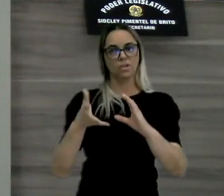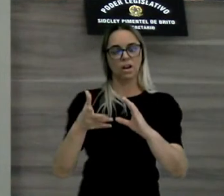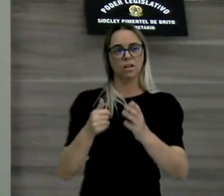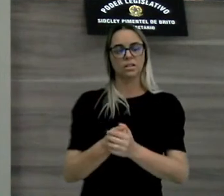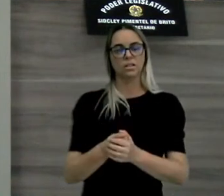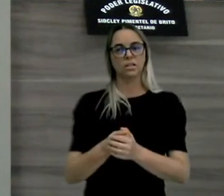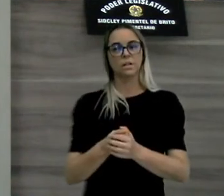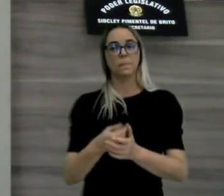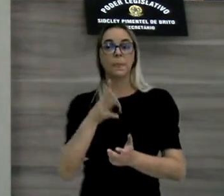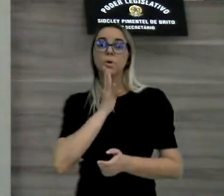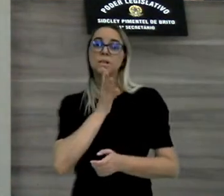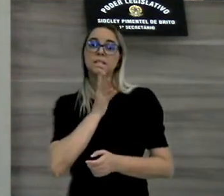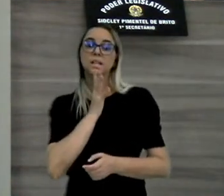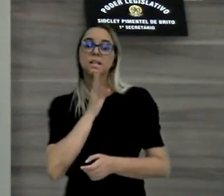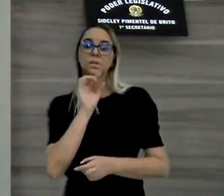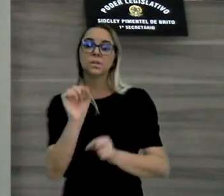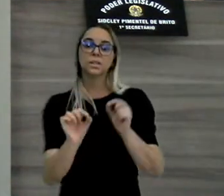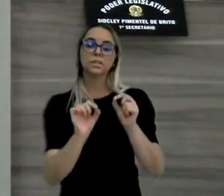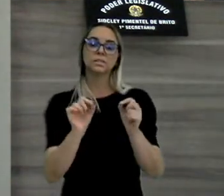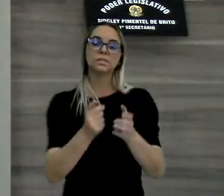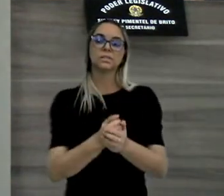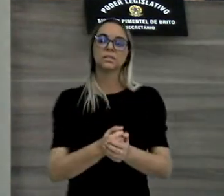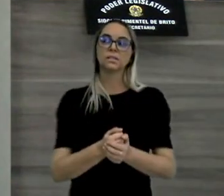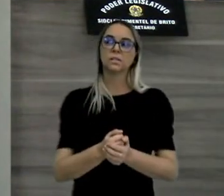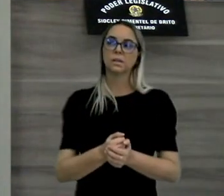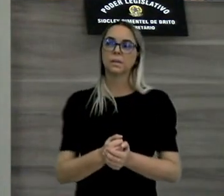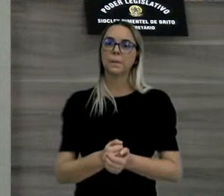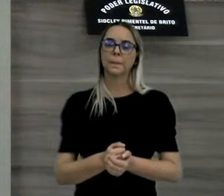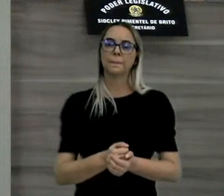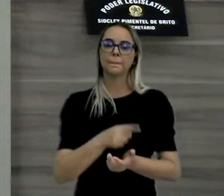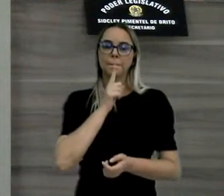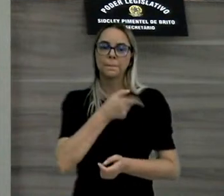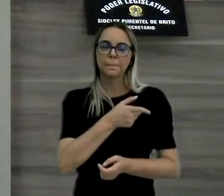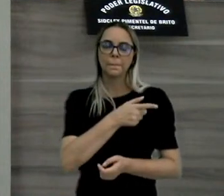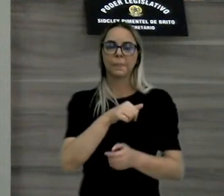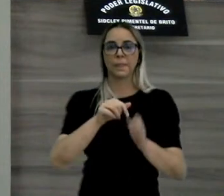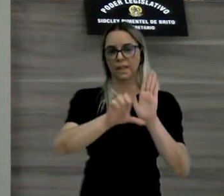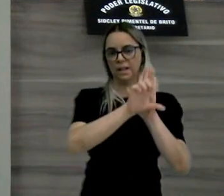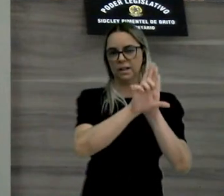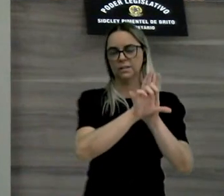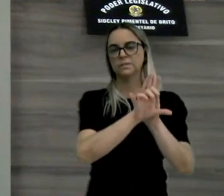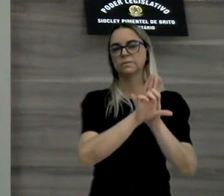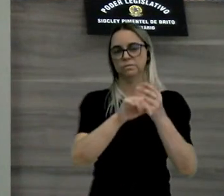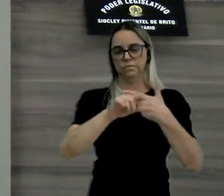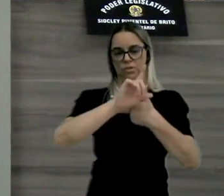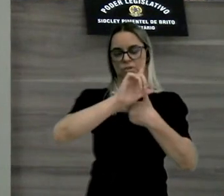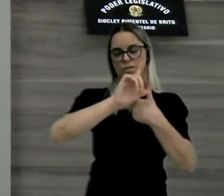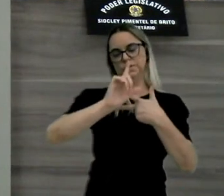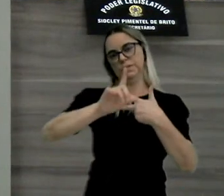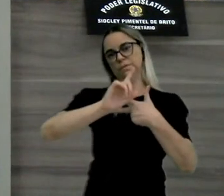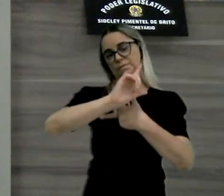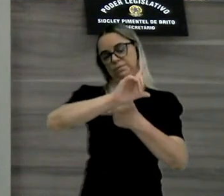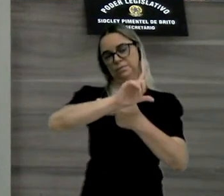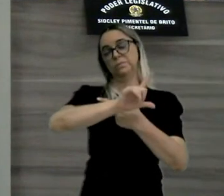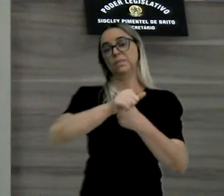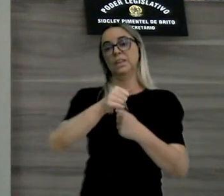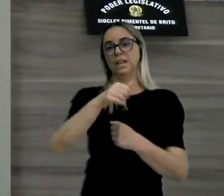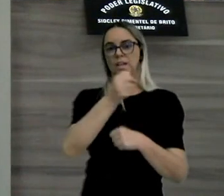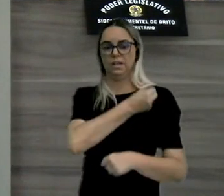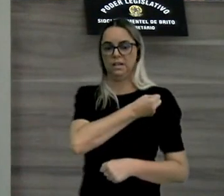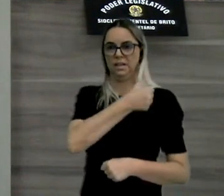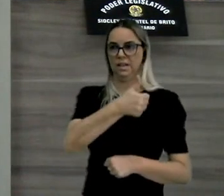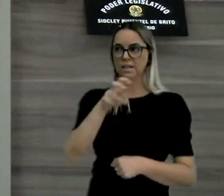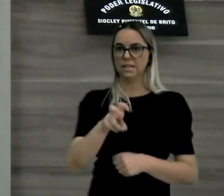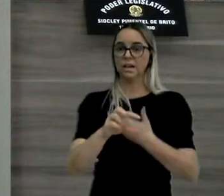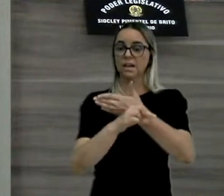ciência a esta PJ da indicação Legislativa número 15/2022 de autoria do vereador Bruno